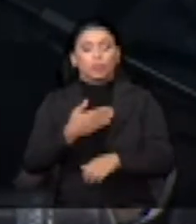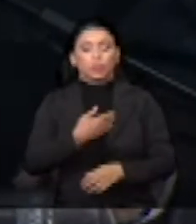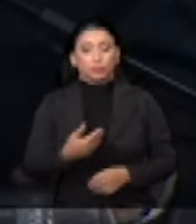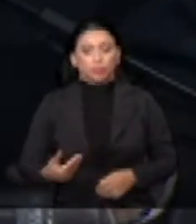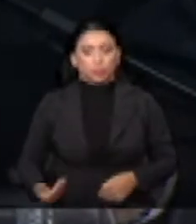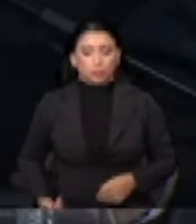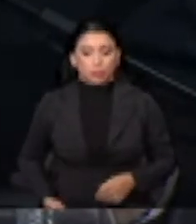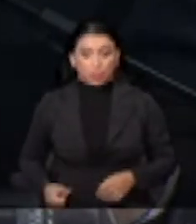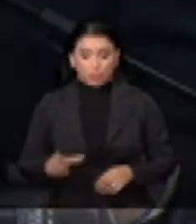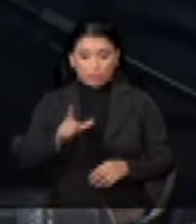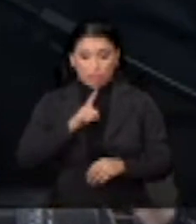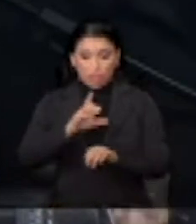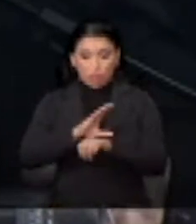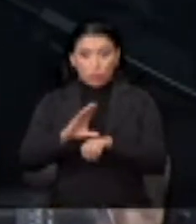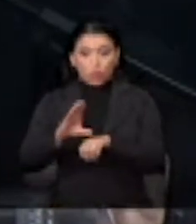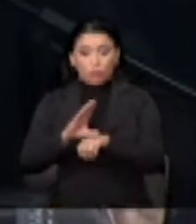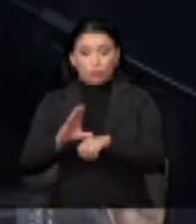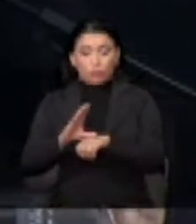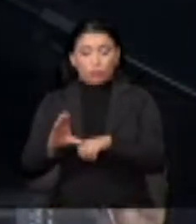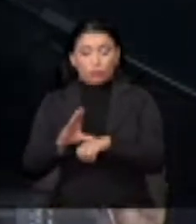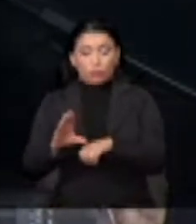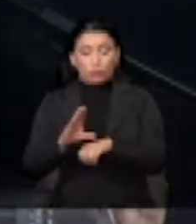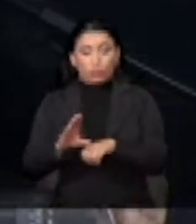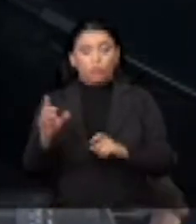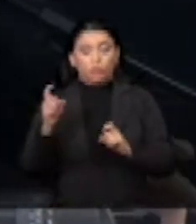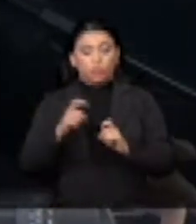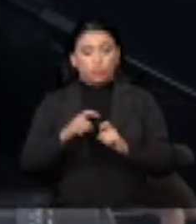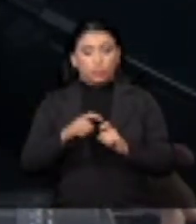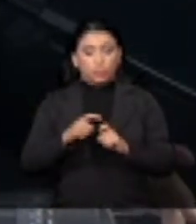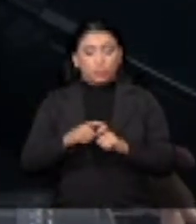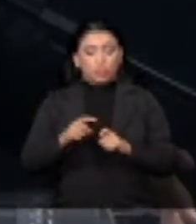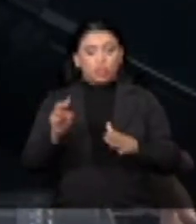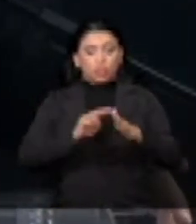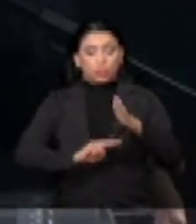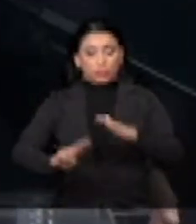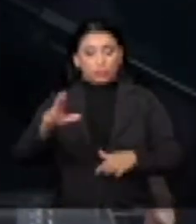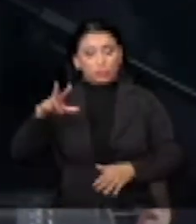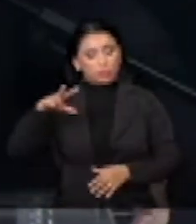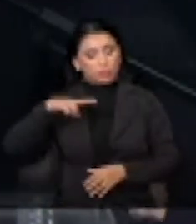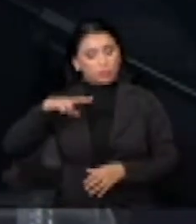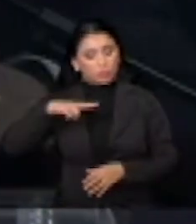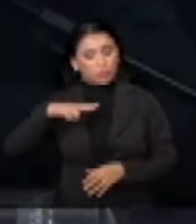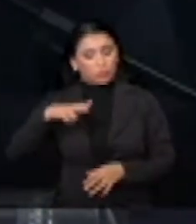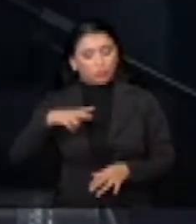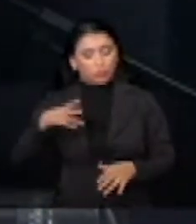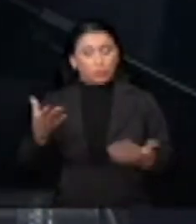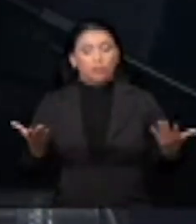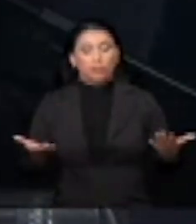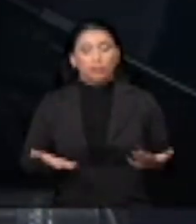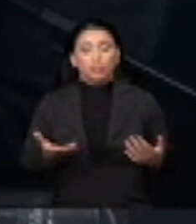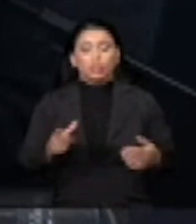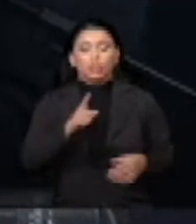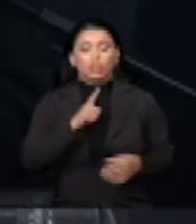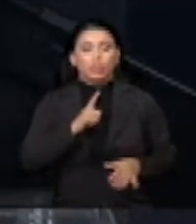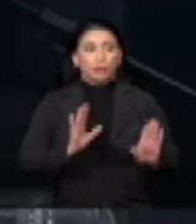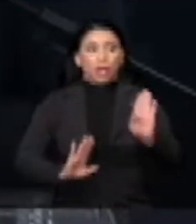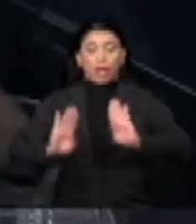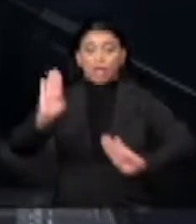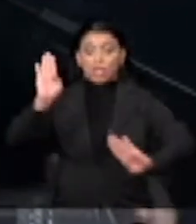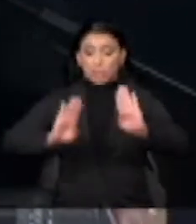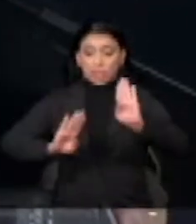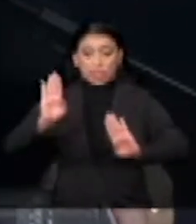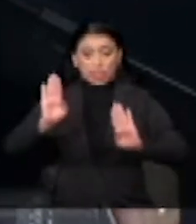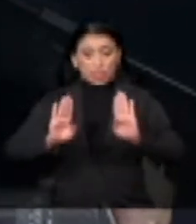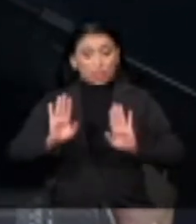um curso de medicina de uma universidade privada e nesse santo chamamento que fazia às vezes de licitação embora